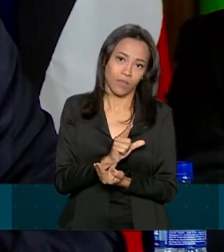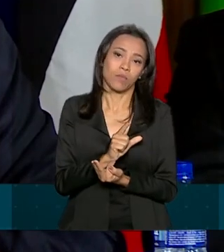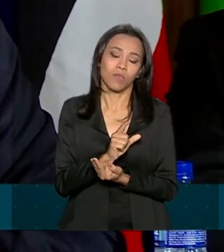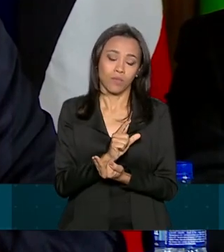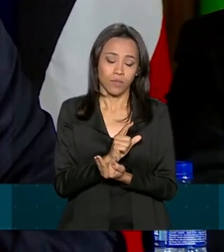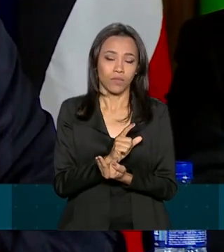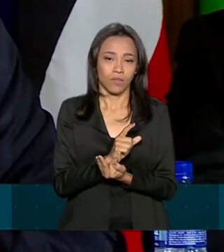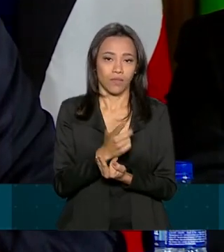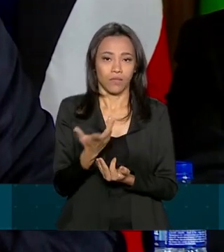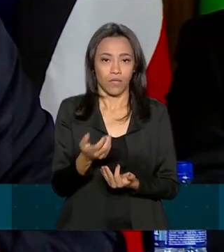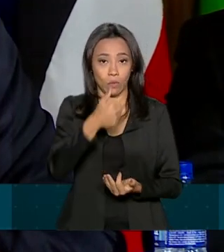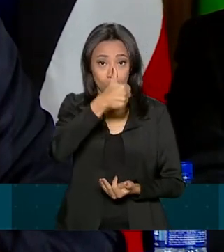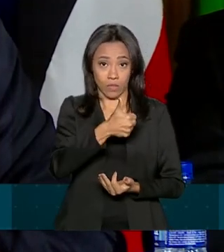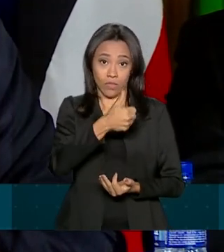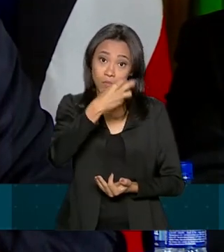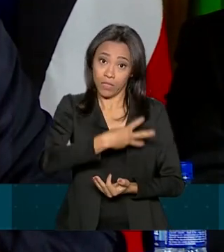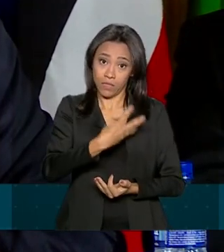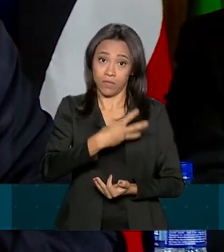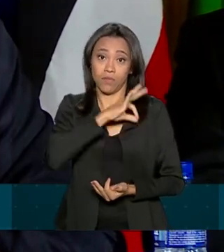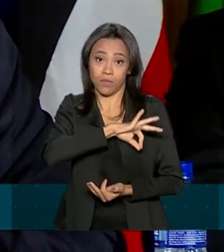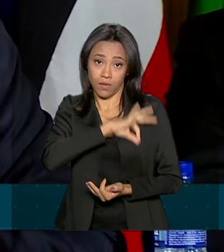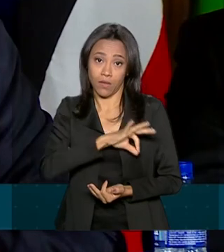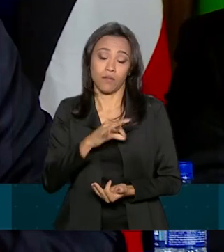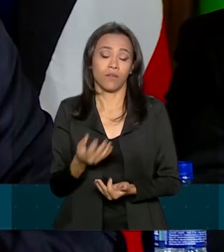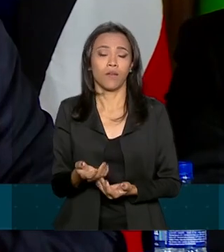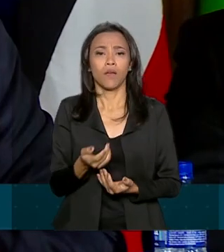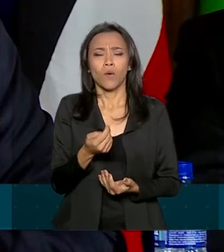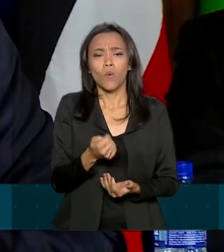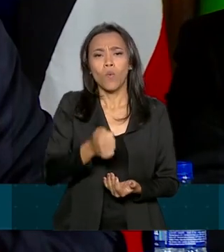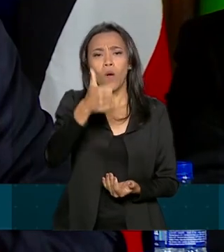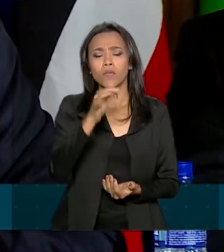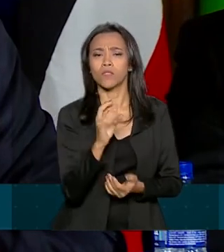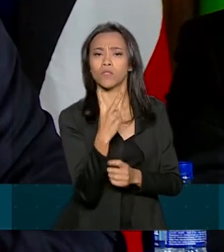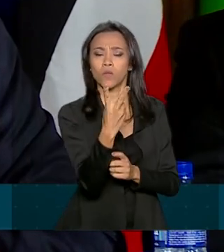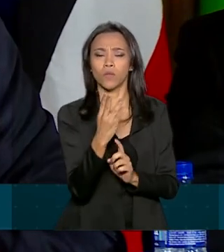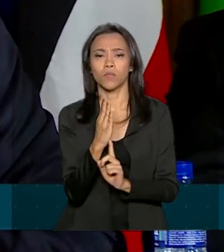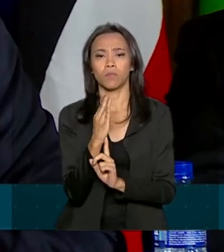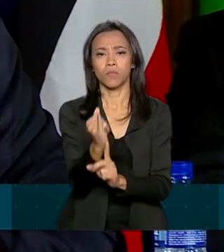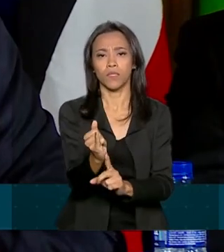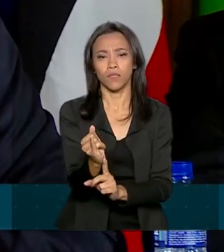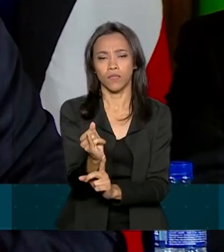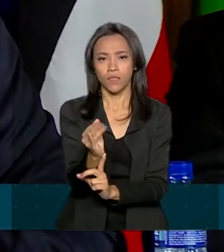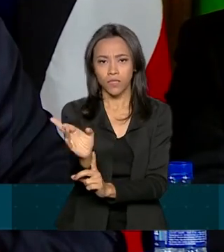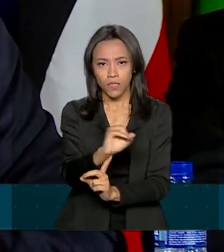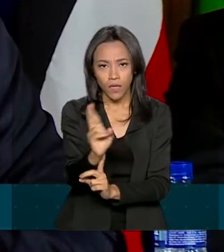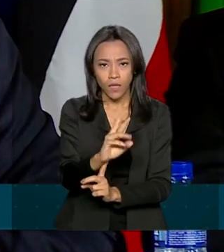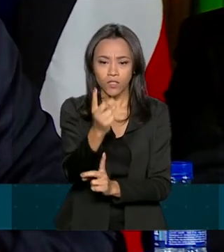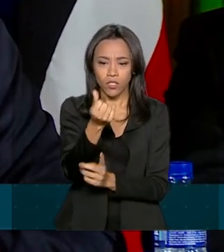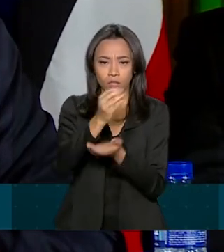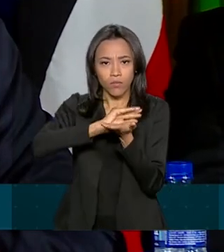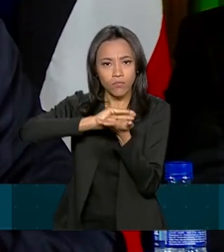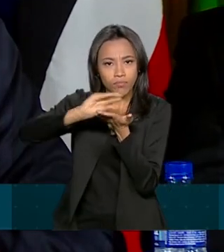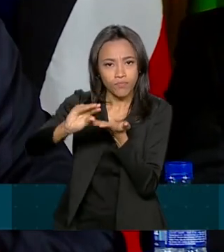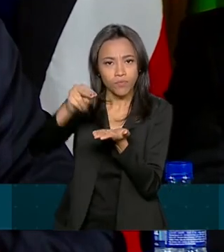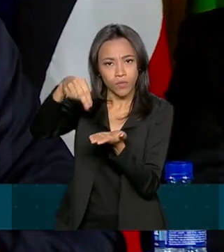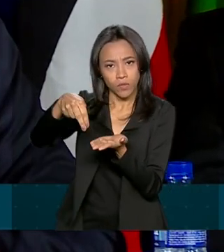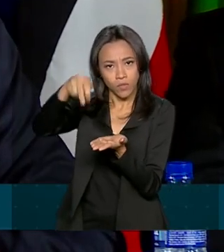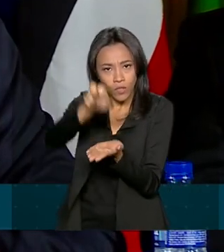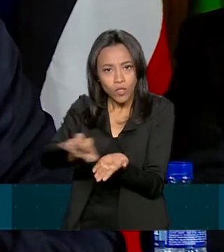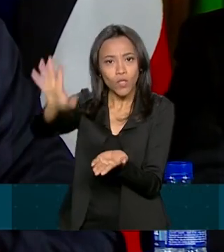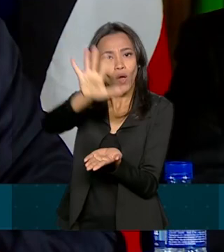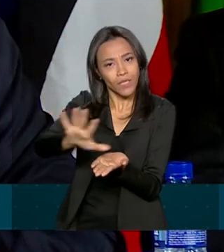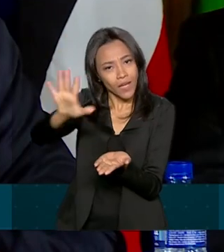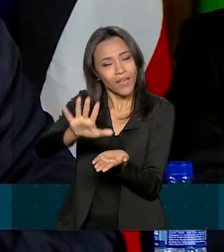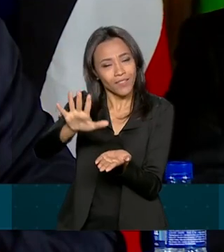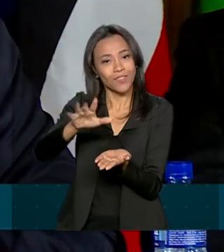essa rúbrica, né, nós poderemos ter quase 2 bilhões de reais destinados ao Nordeste com o 13º.